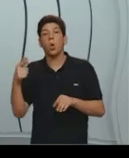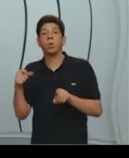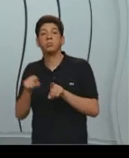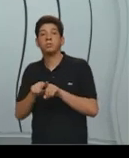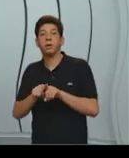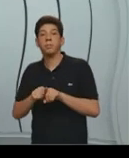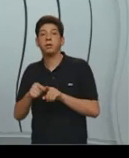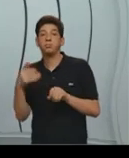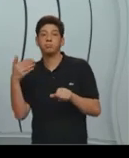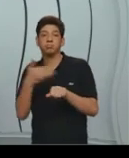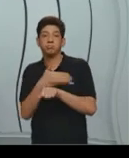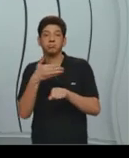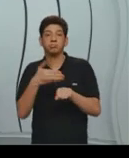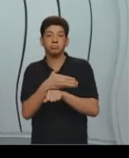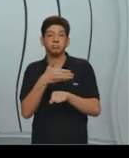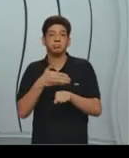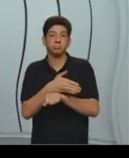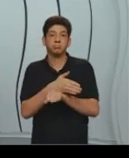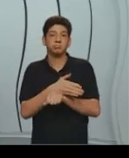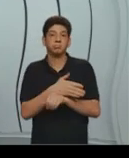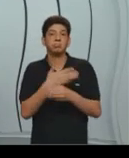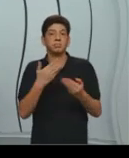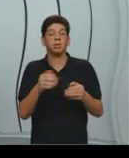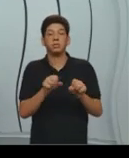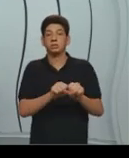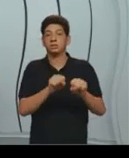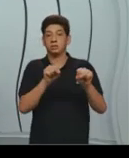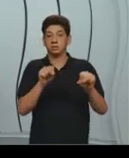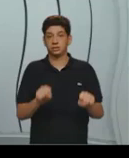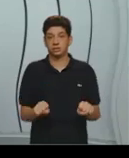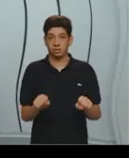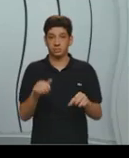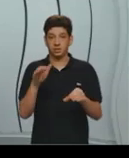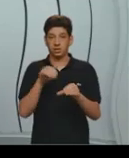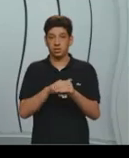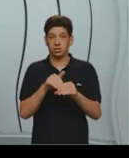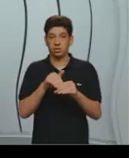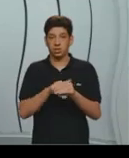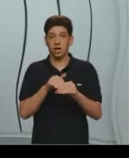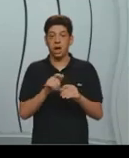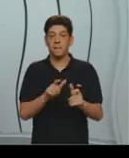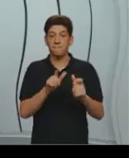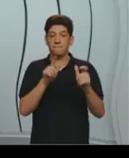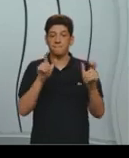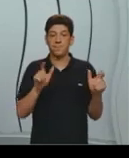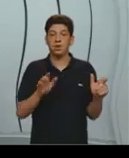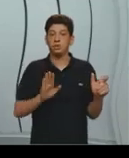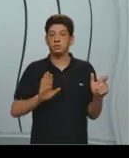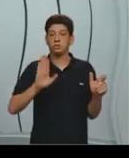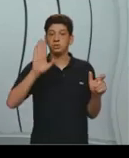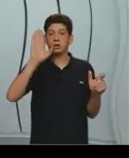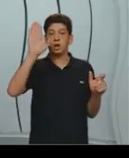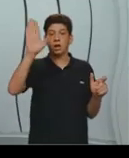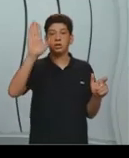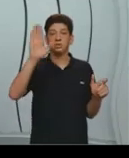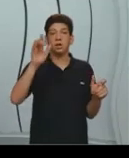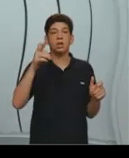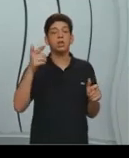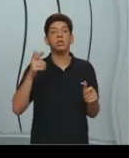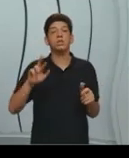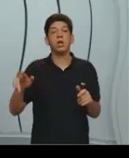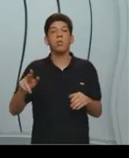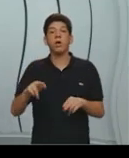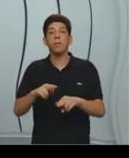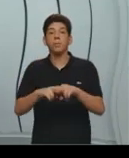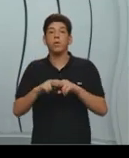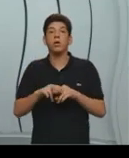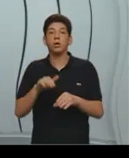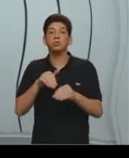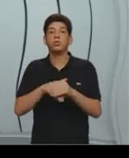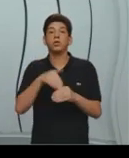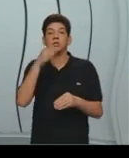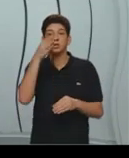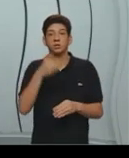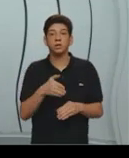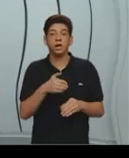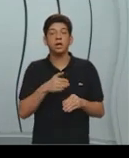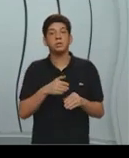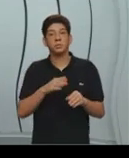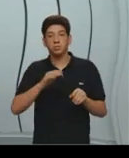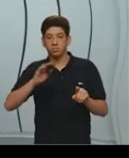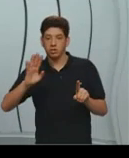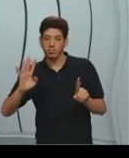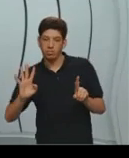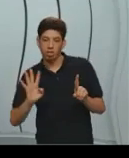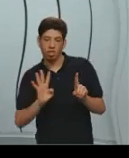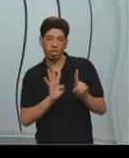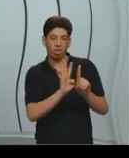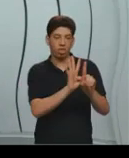eleitoral, a gente tem um processo que a maioria dos candidatos não são eleitos pelo voto direto, mas tem esse aproveitamento, né? Mas rapidinho, uma